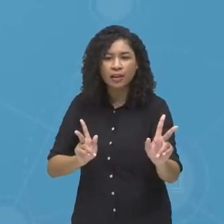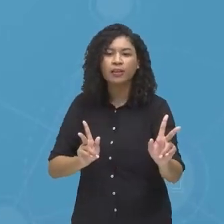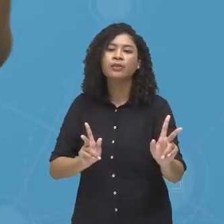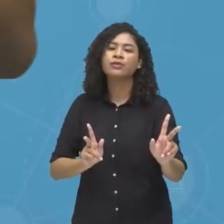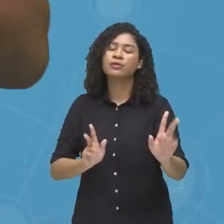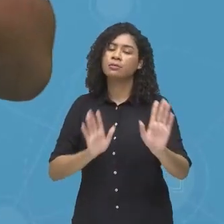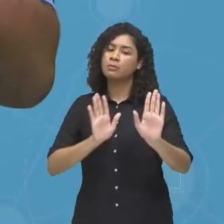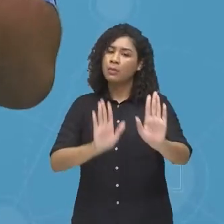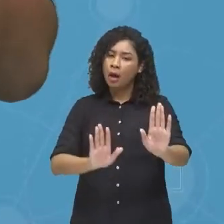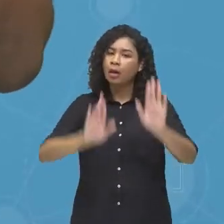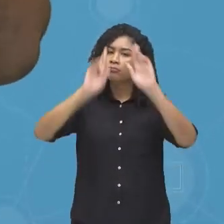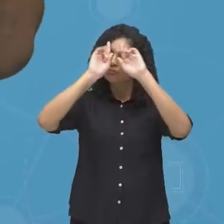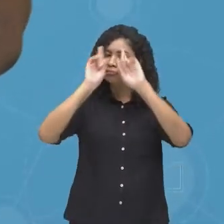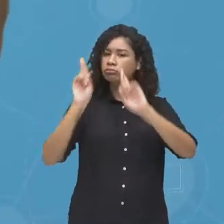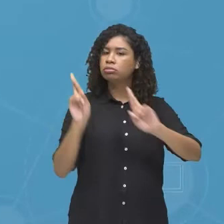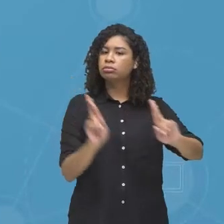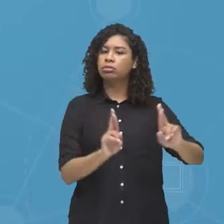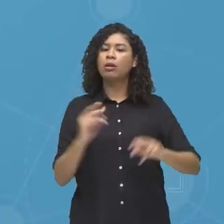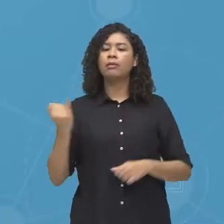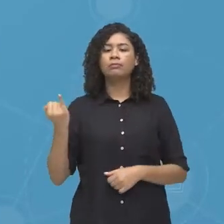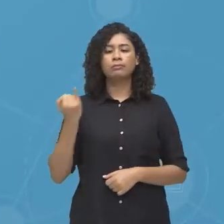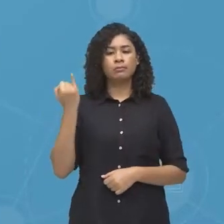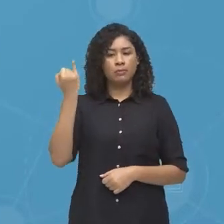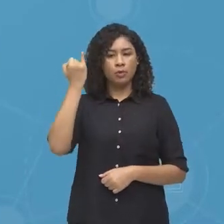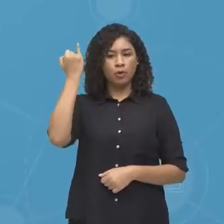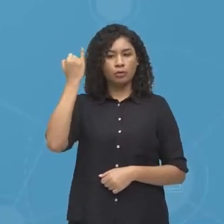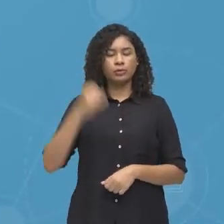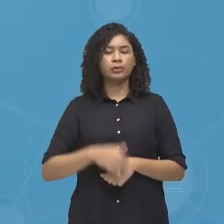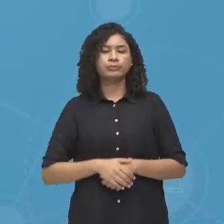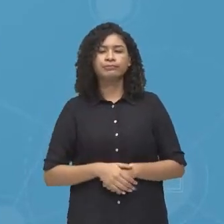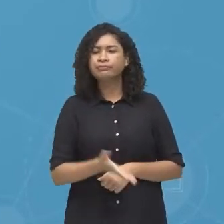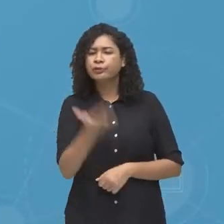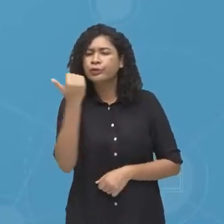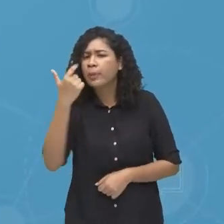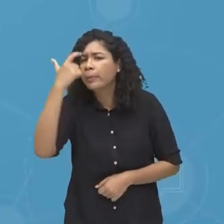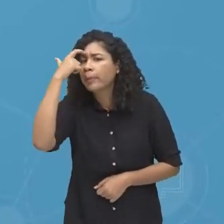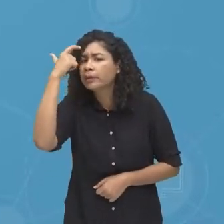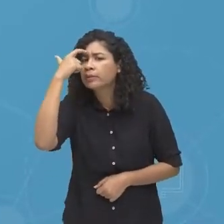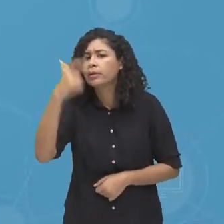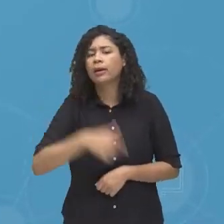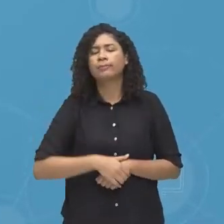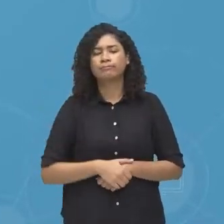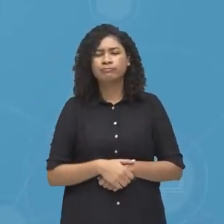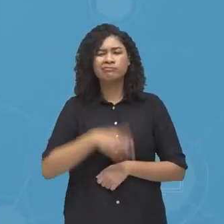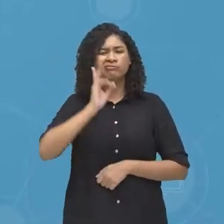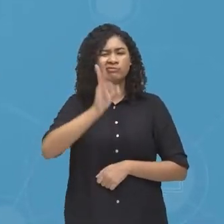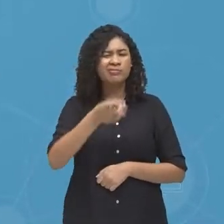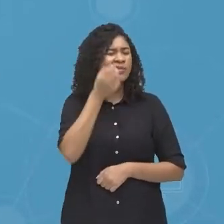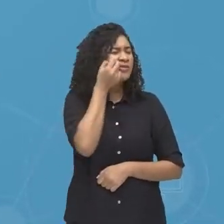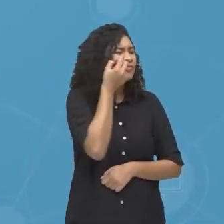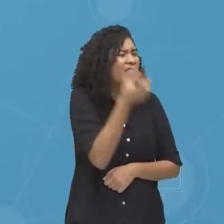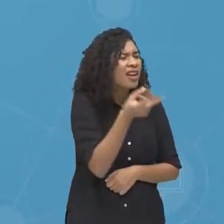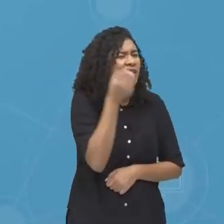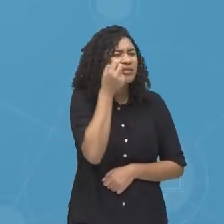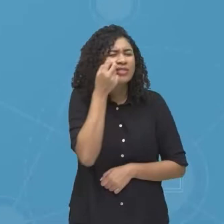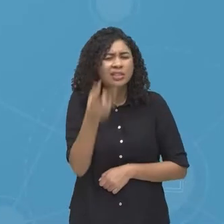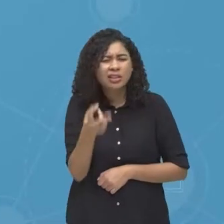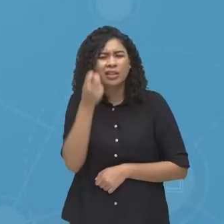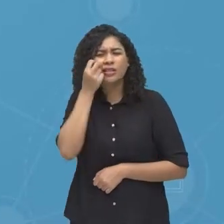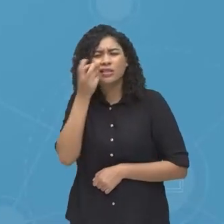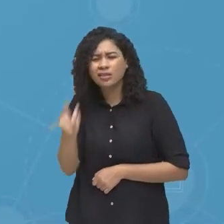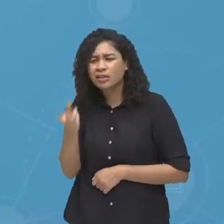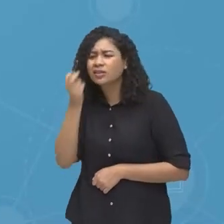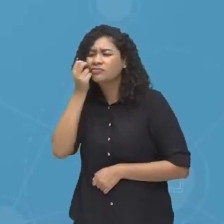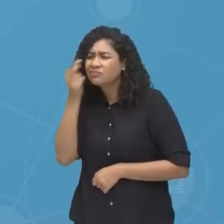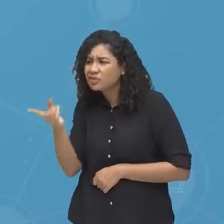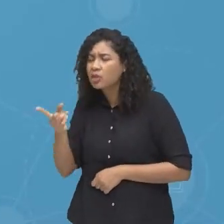Para pensar. Quantos de nós presenciamos cenas de intolerância religiosa ou intolerância